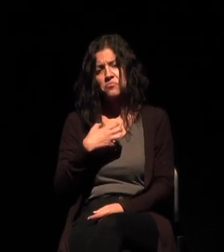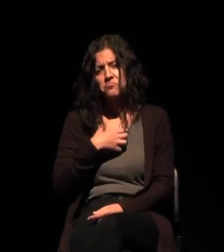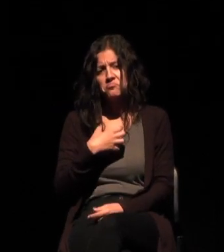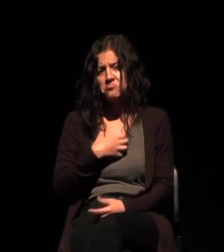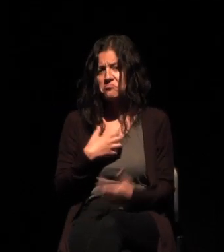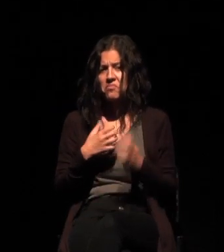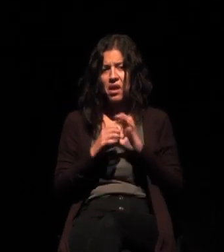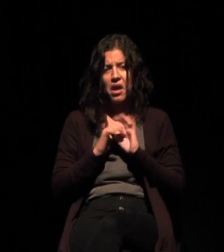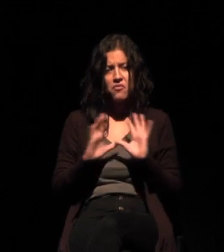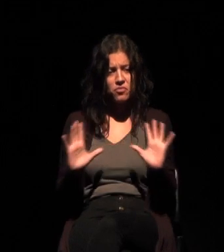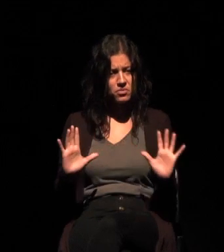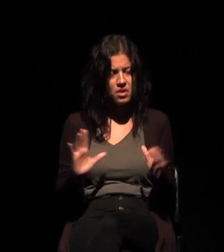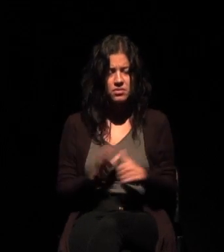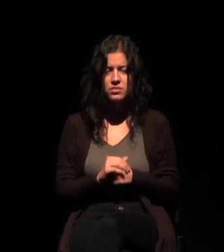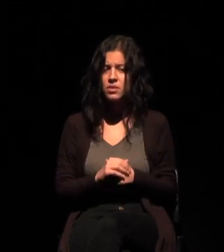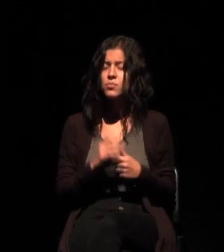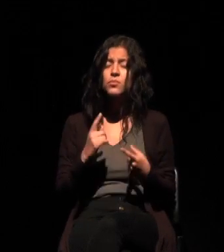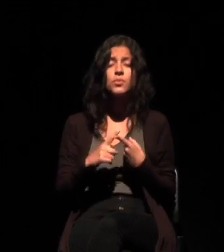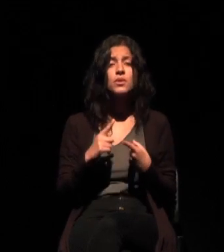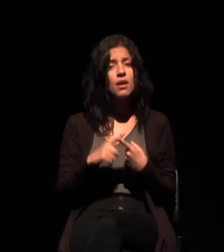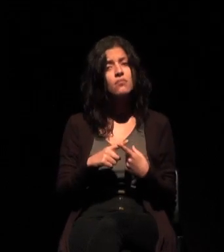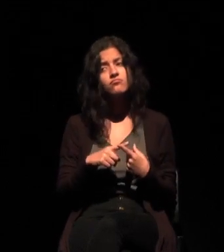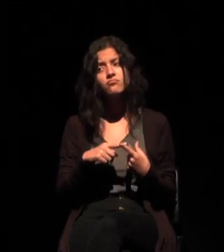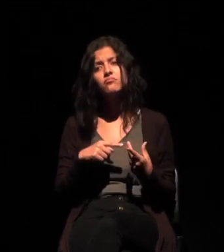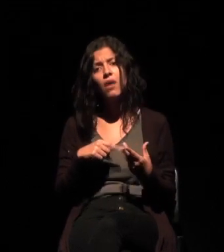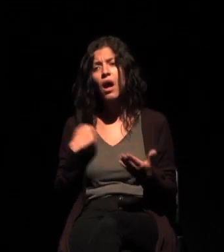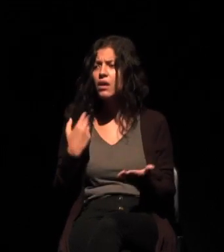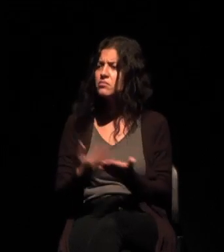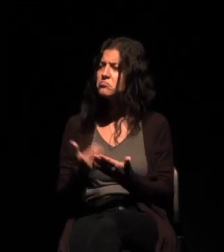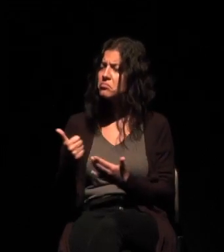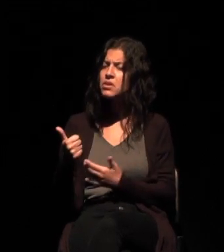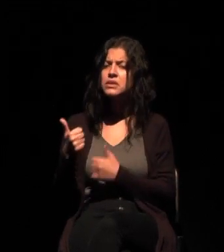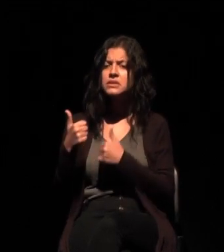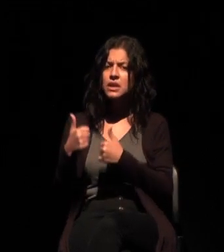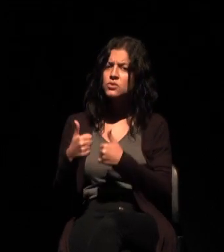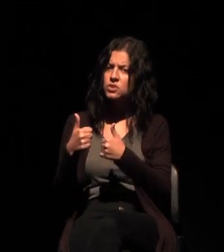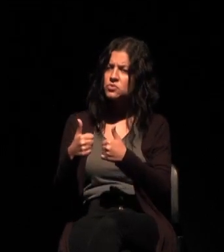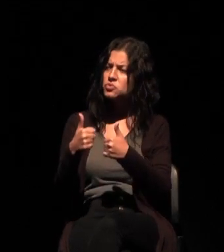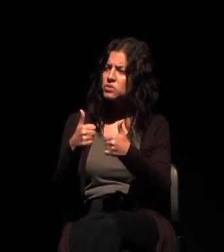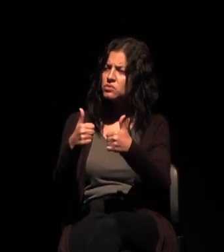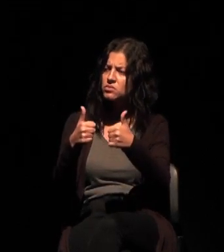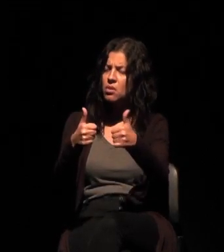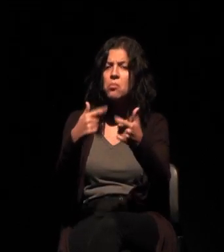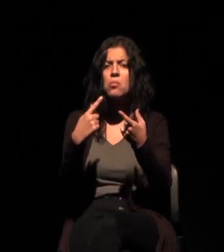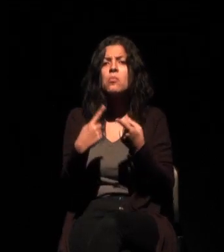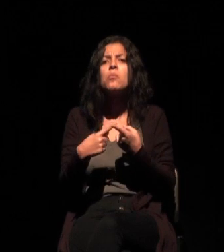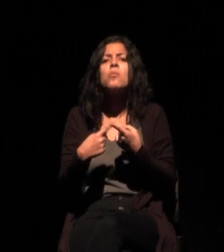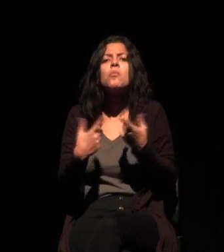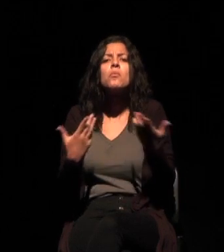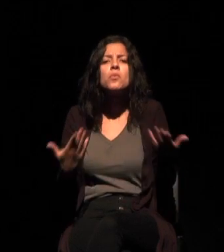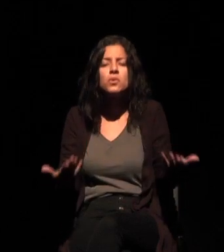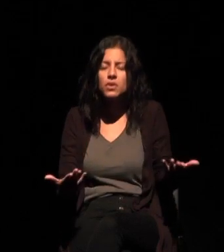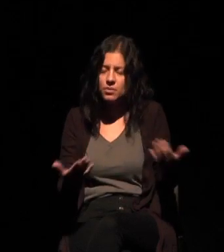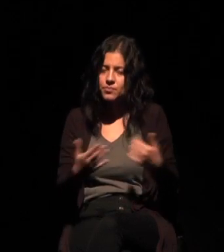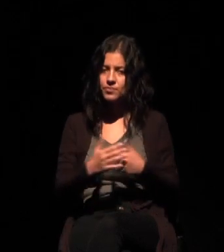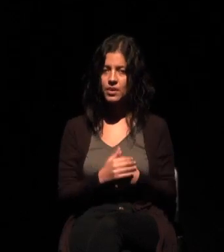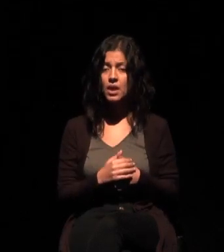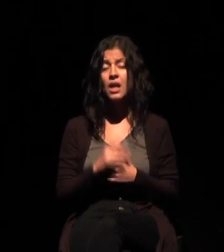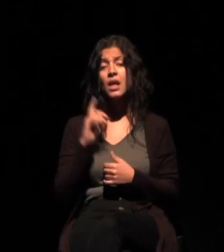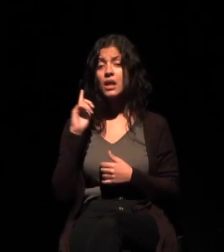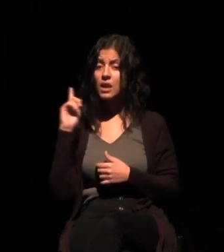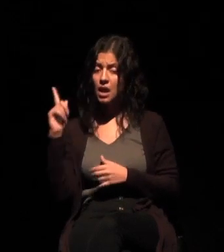porque que está em funcionamento e temos é claramente demonstrado que eu tem